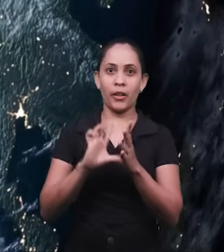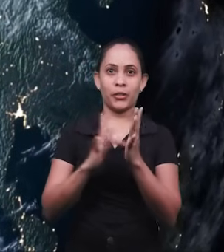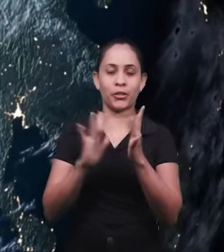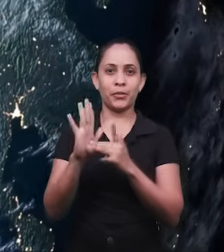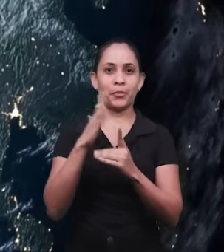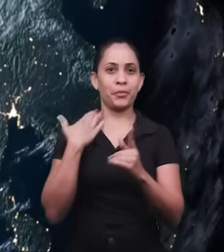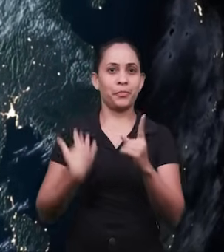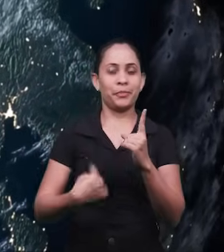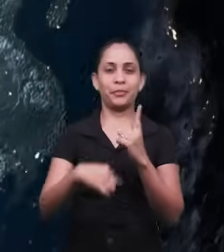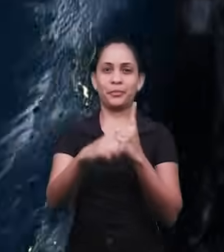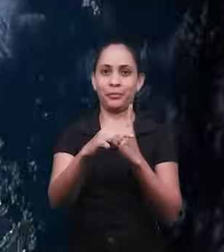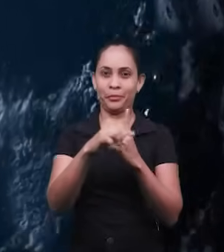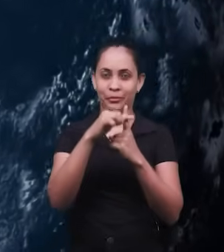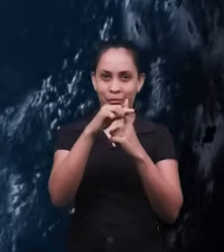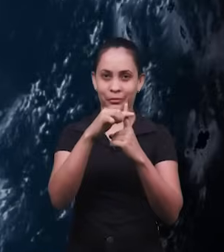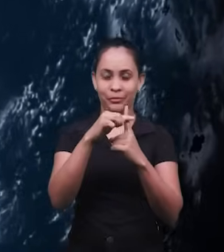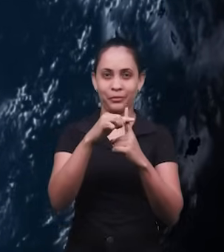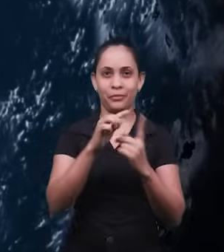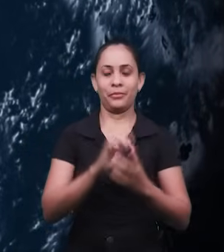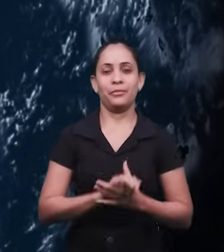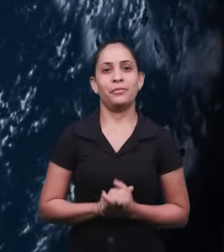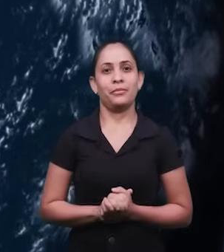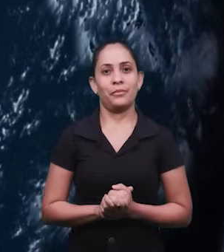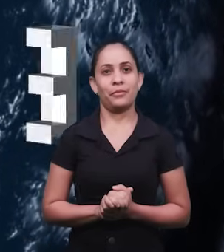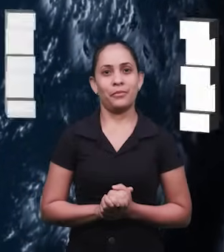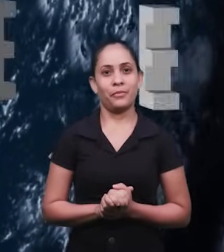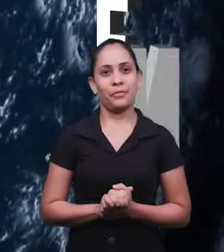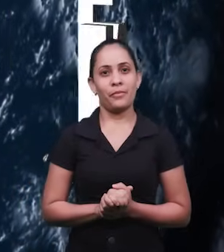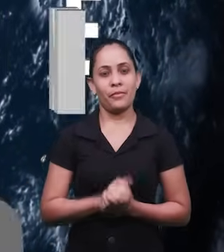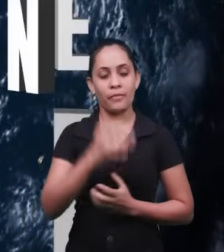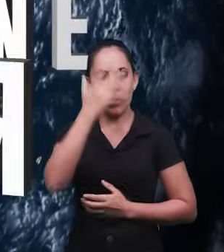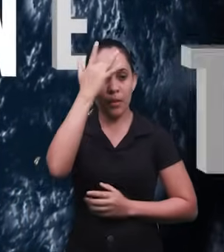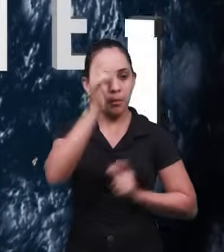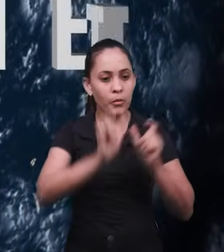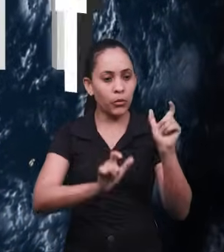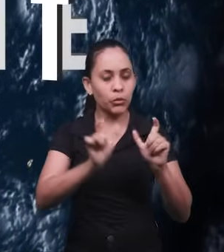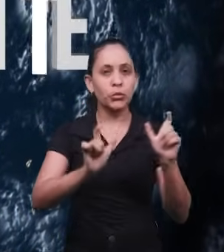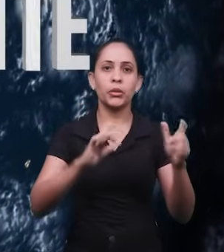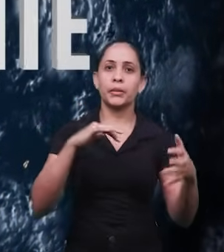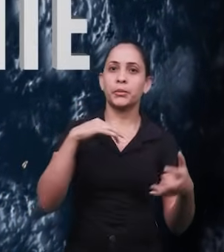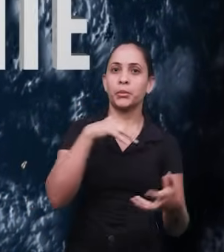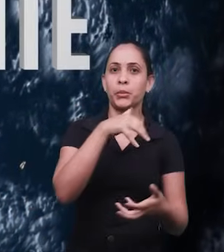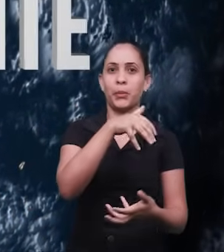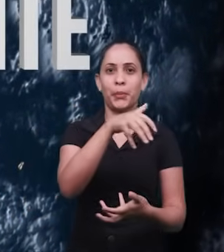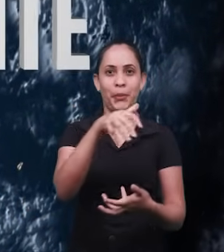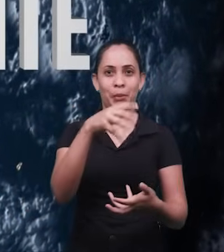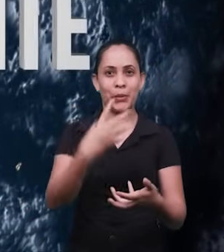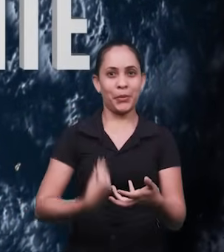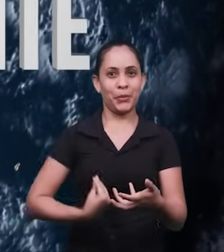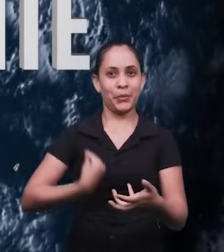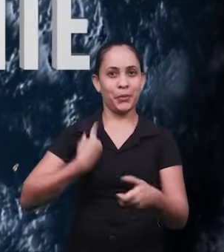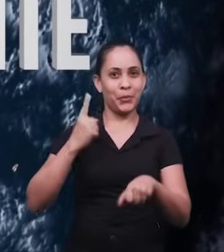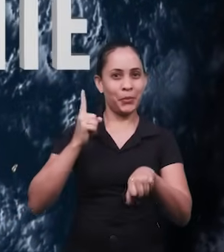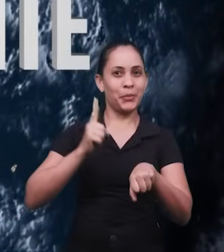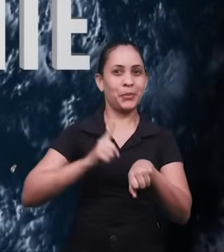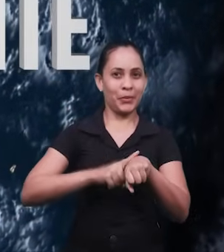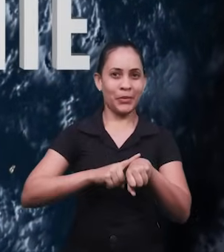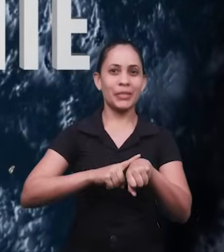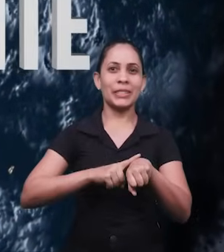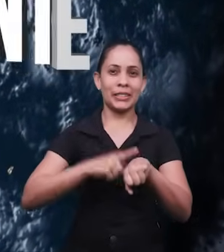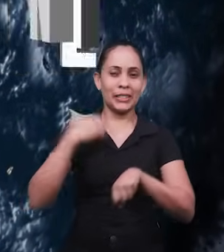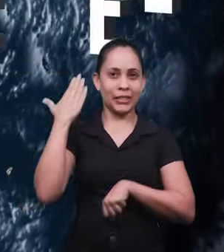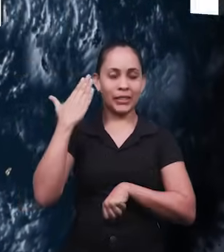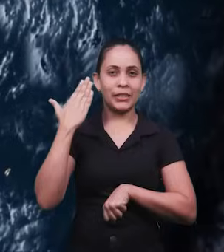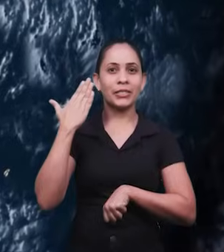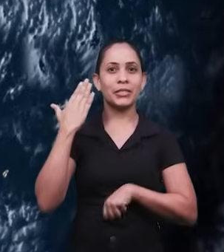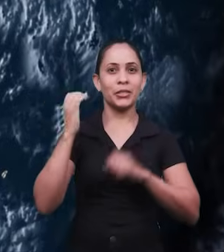Senhor Jesus na véspera de sua morte na cruz do Calvário. Pessoas de todas as partes do mundo têm sido